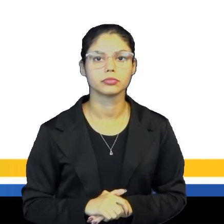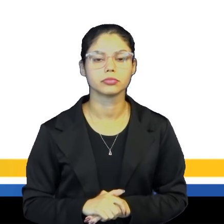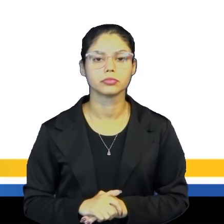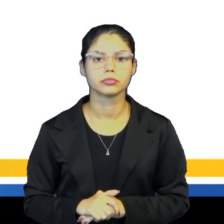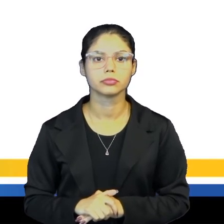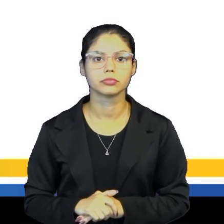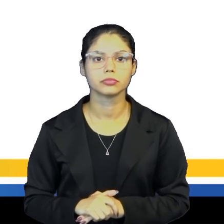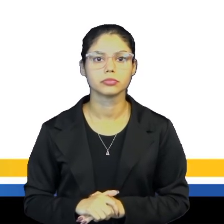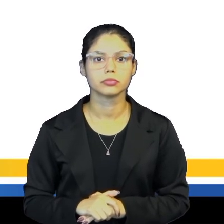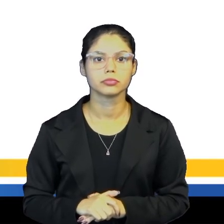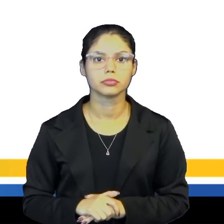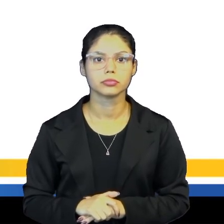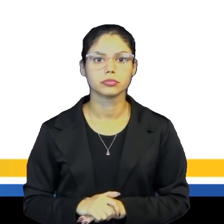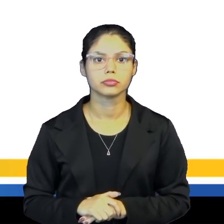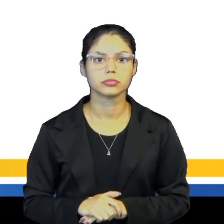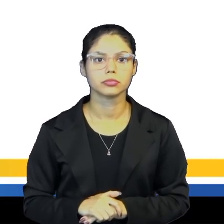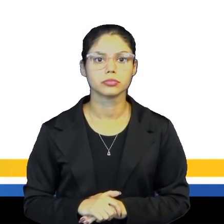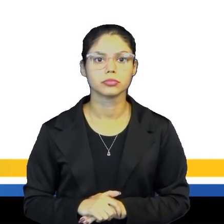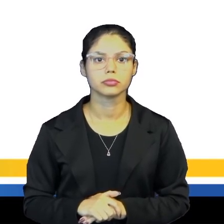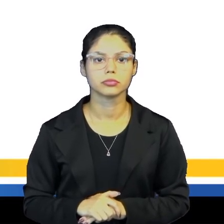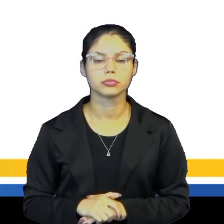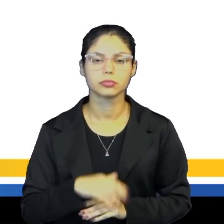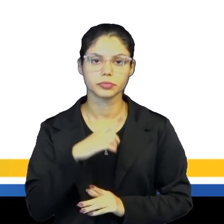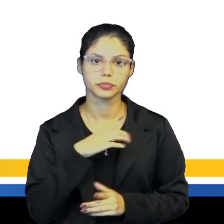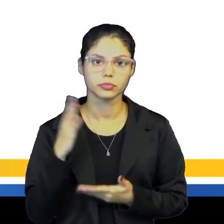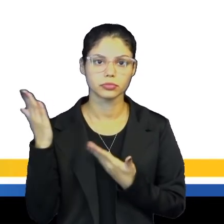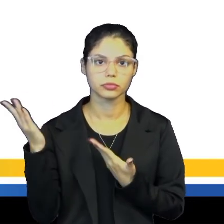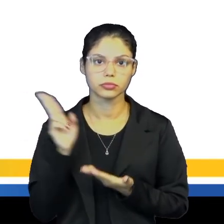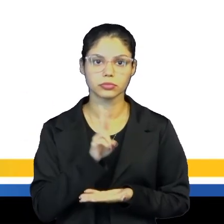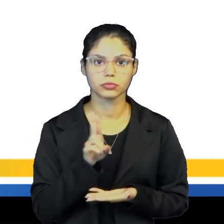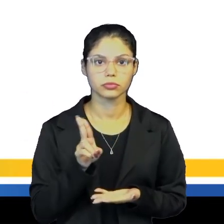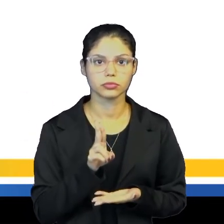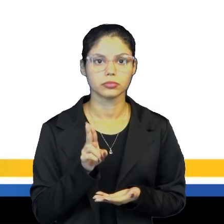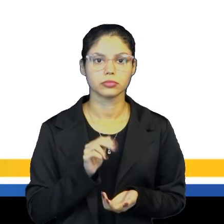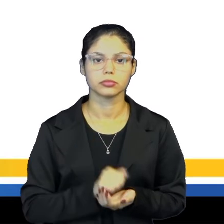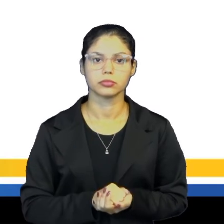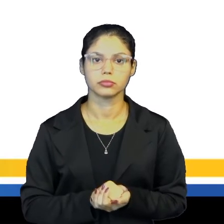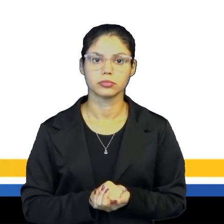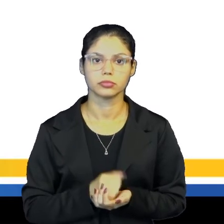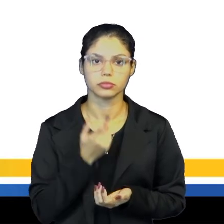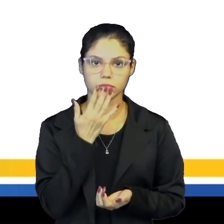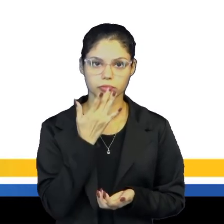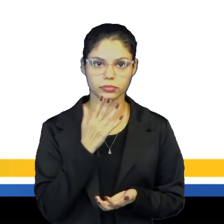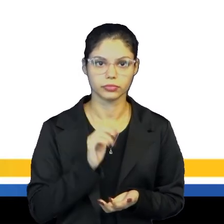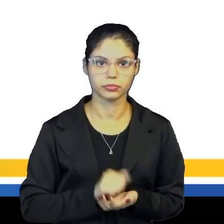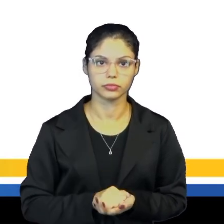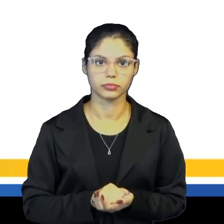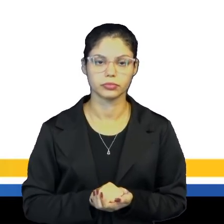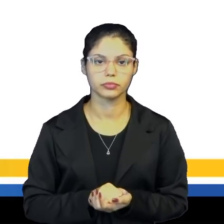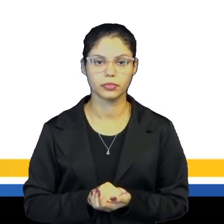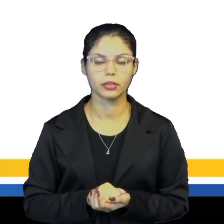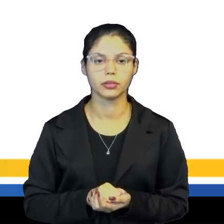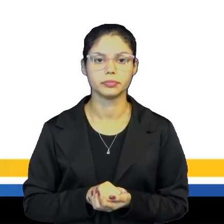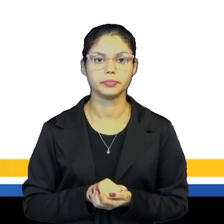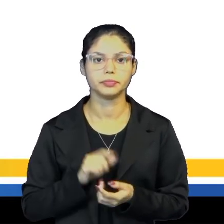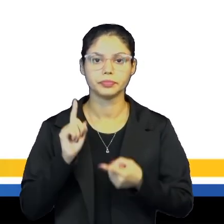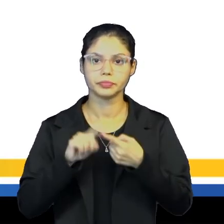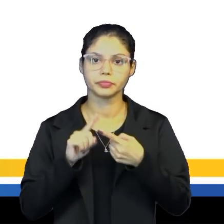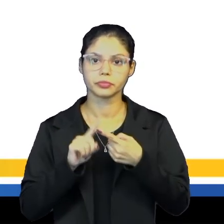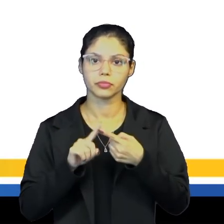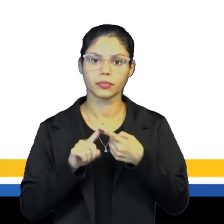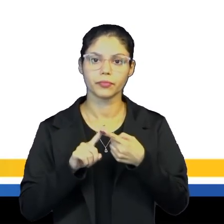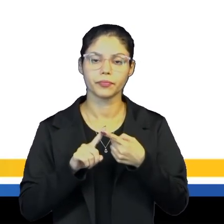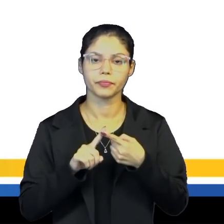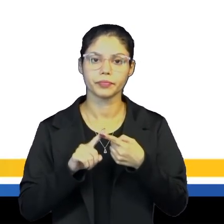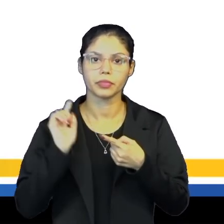Muito bacana, certo? E aí nós temos as nomenclaturas das cores, que podem ser cores